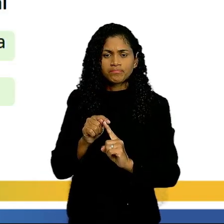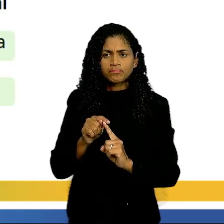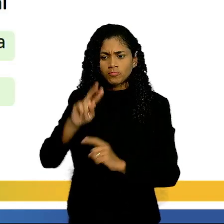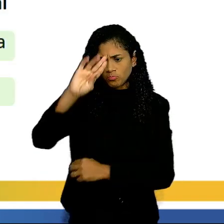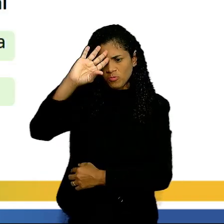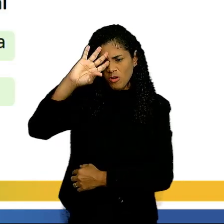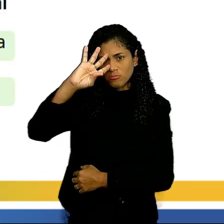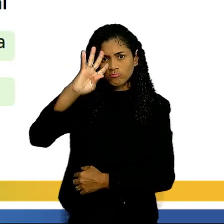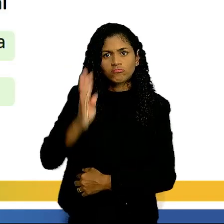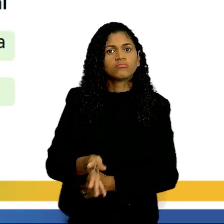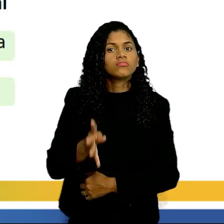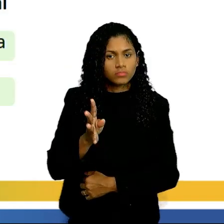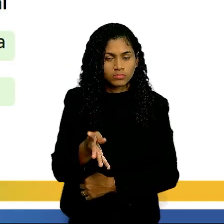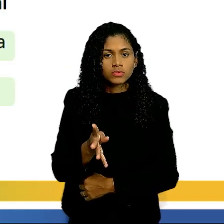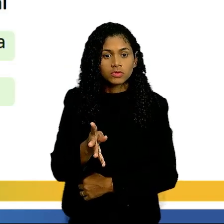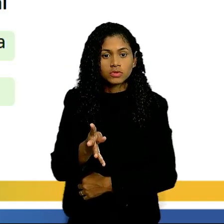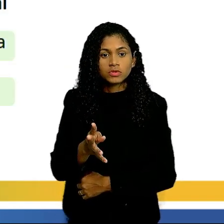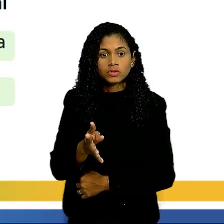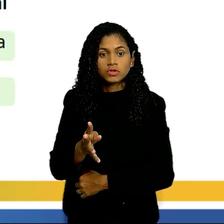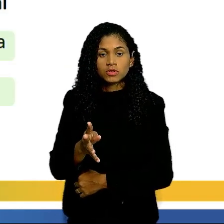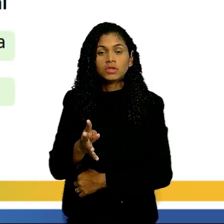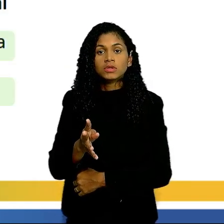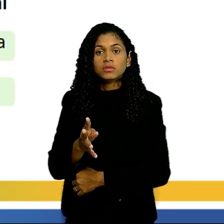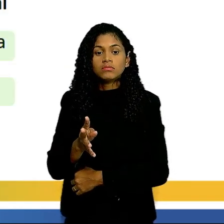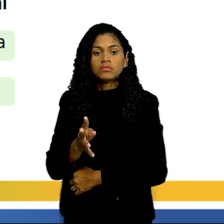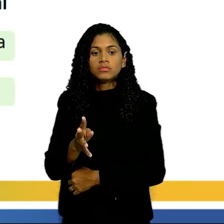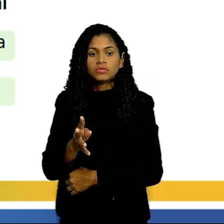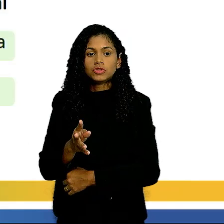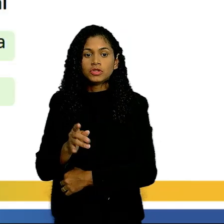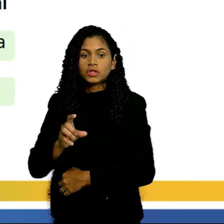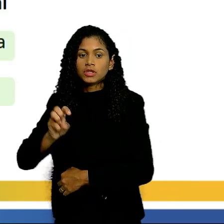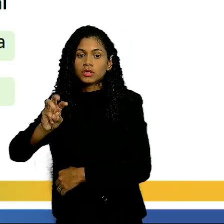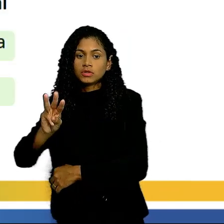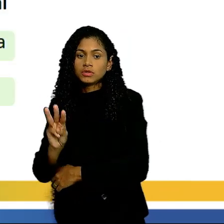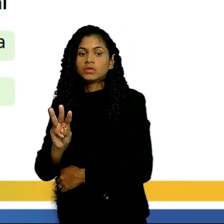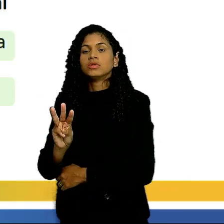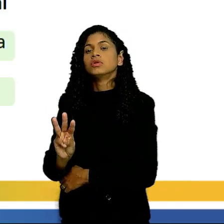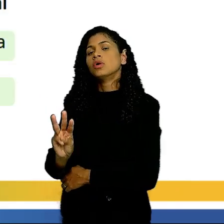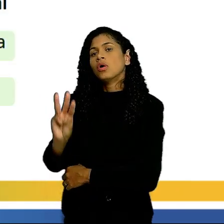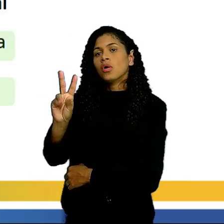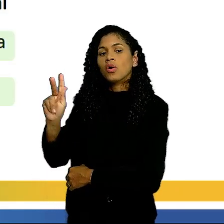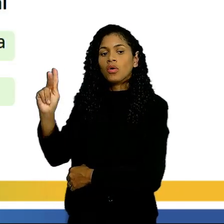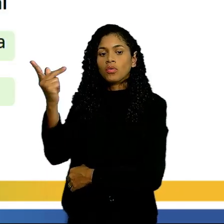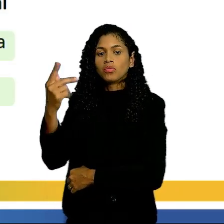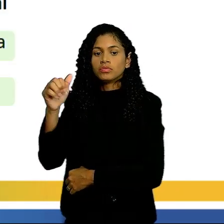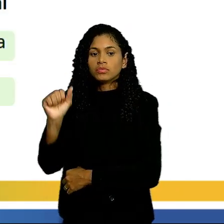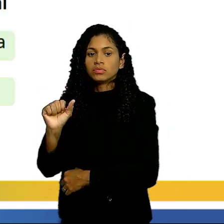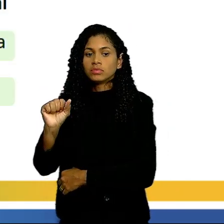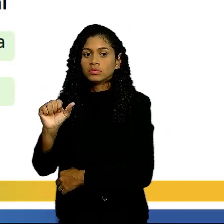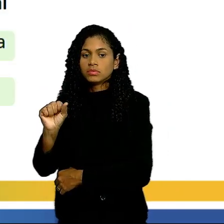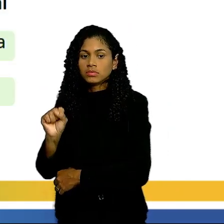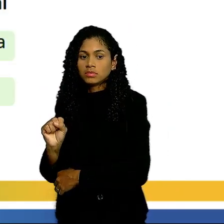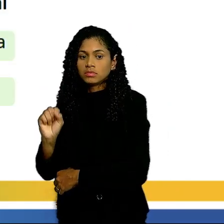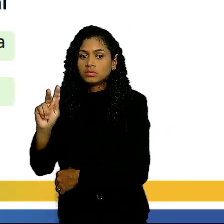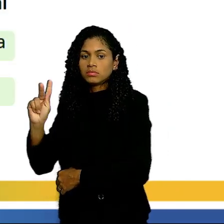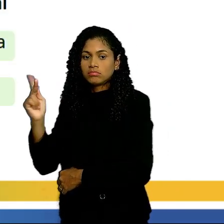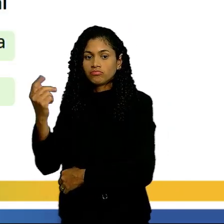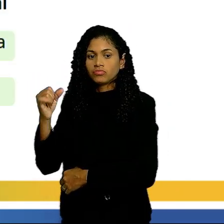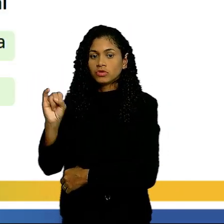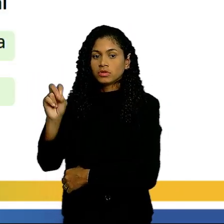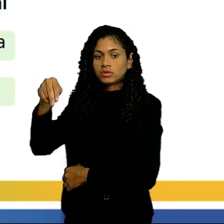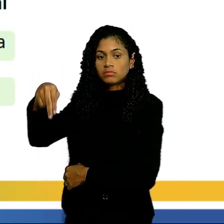de ter sido um dos mandantes do assassinato do vice do Getúlio, e isso levou à deposição do